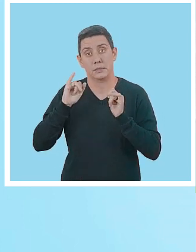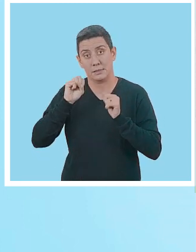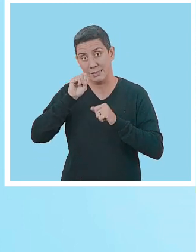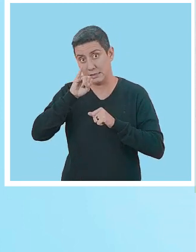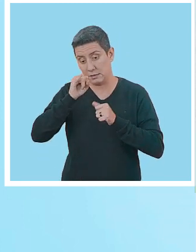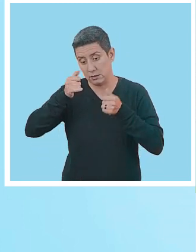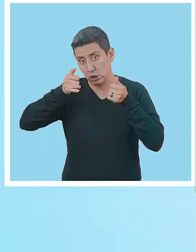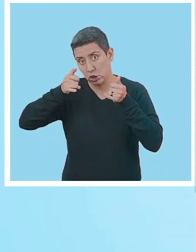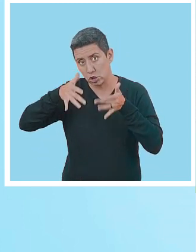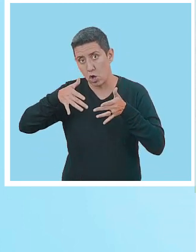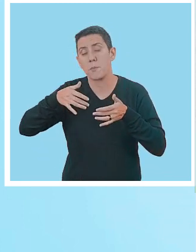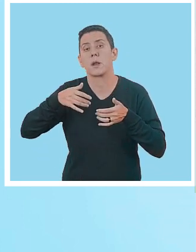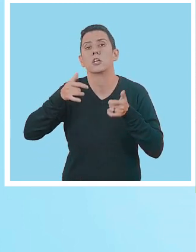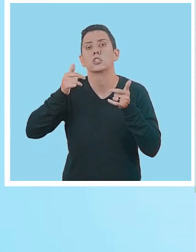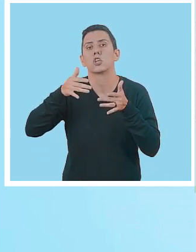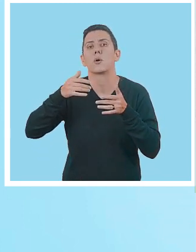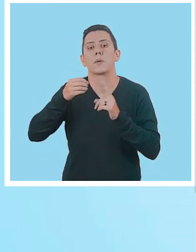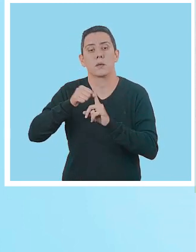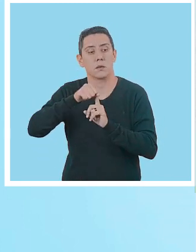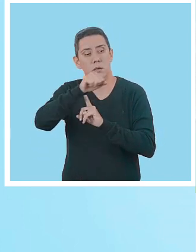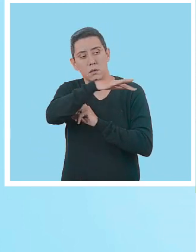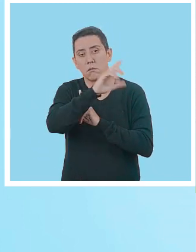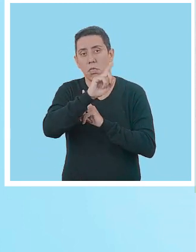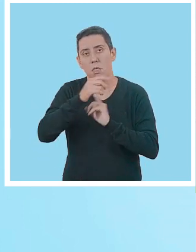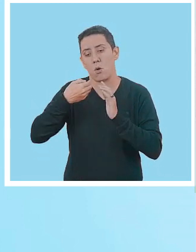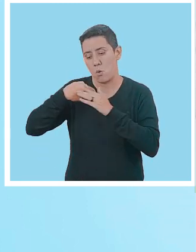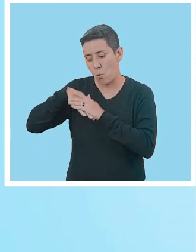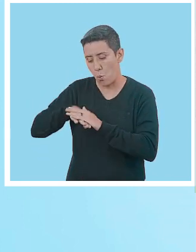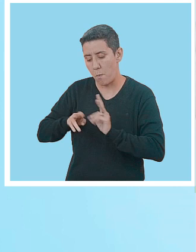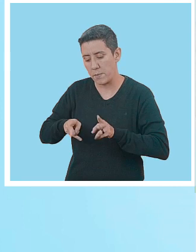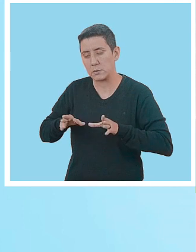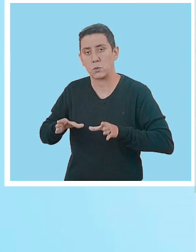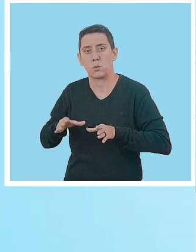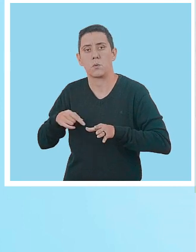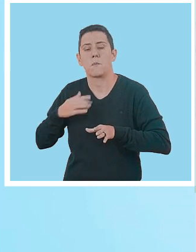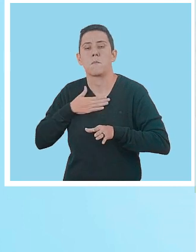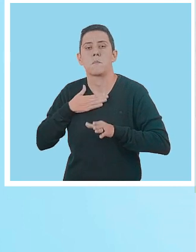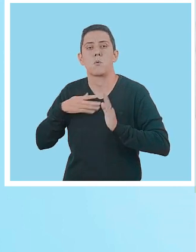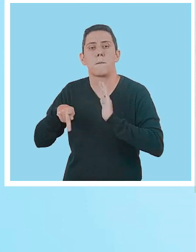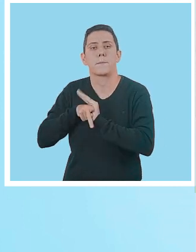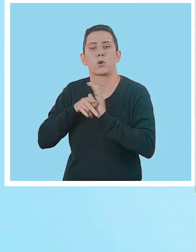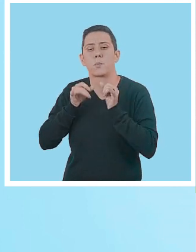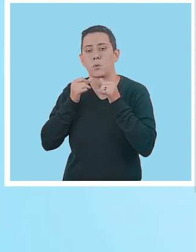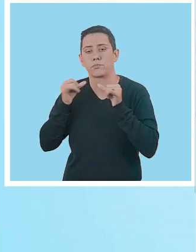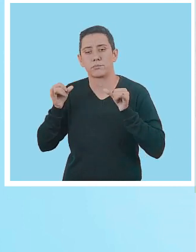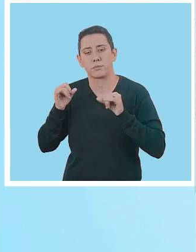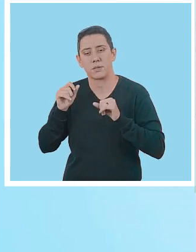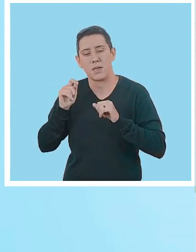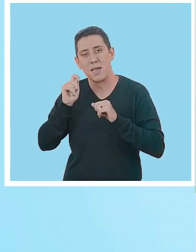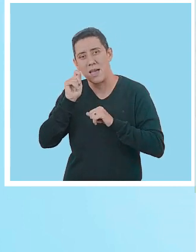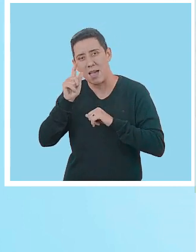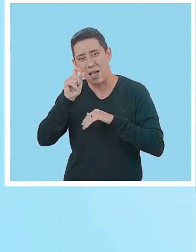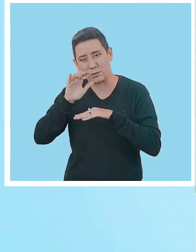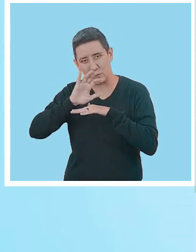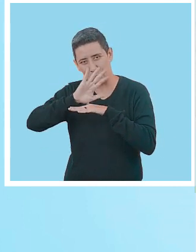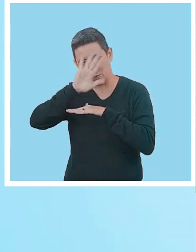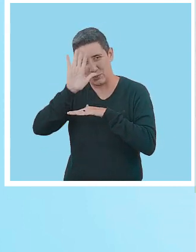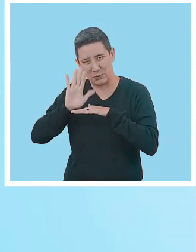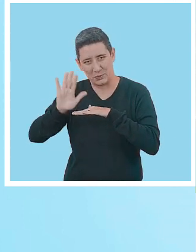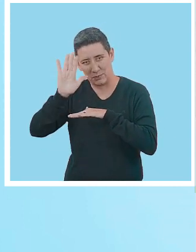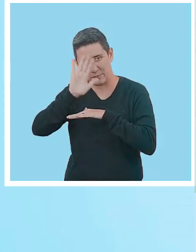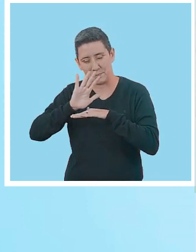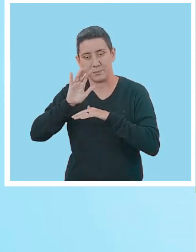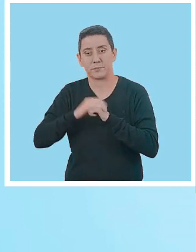armazenar na bateria o que essa linha azul escura bom e nos momentos onde a